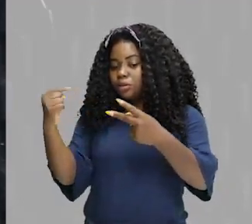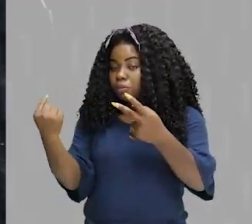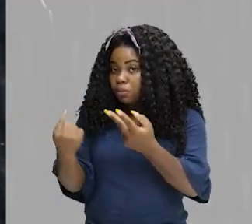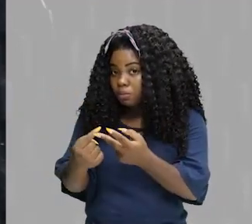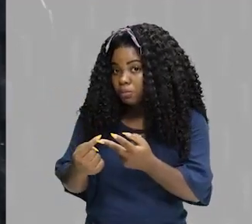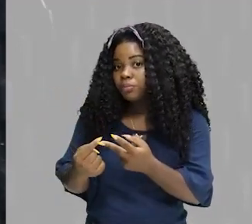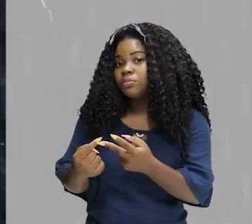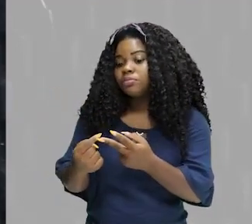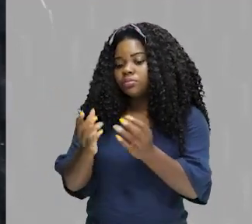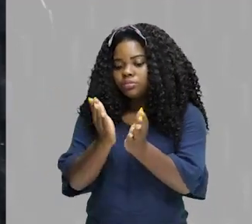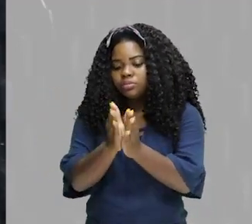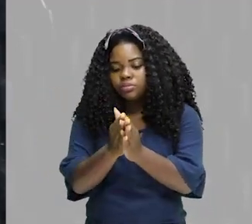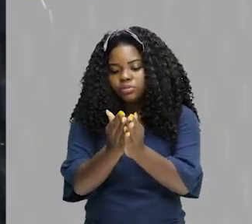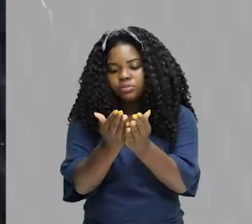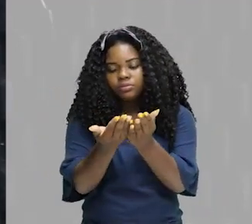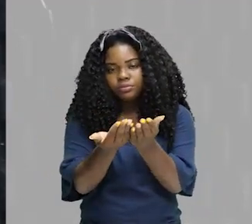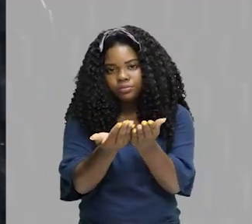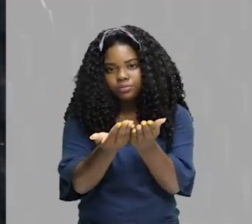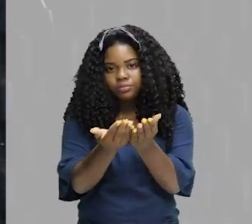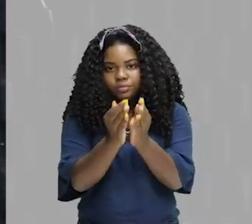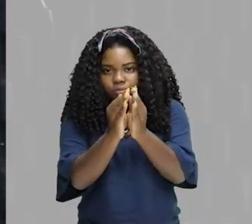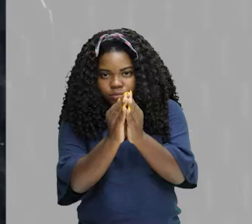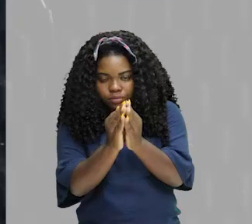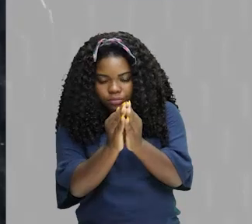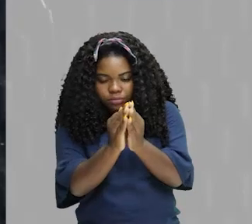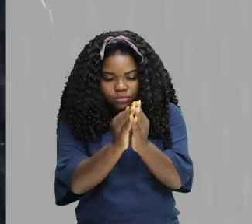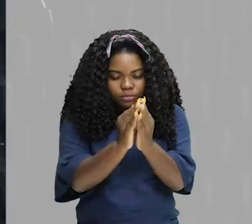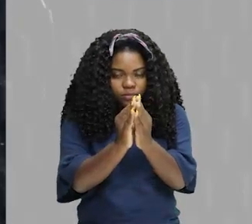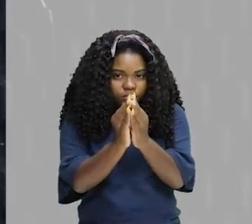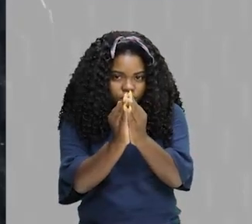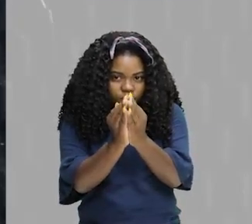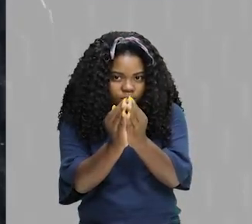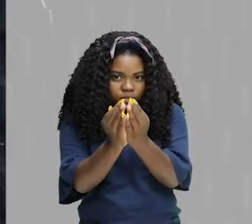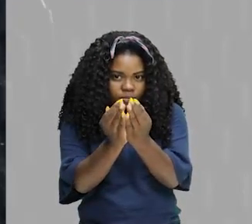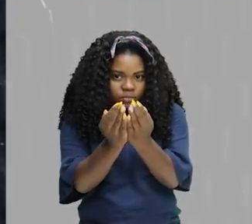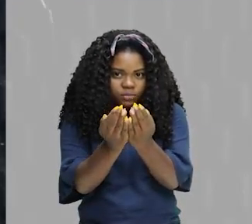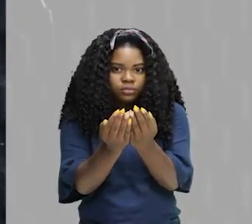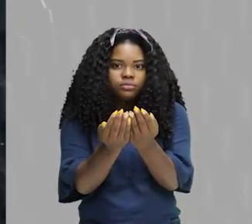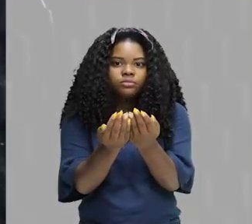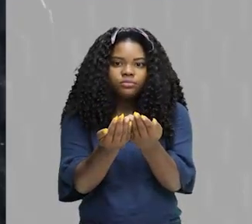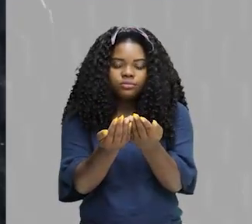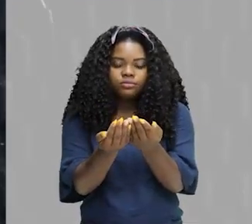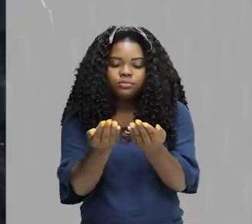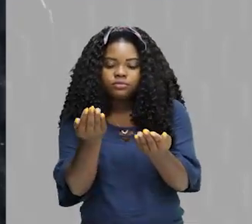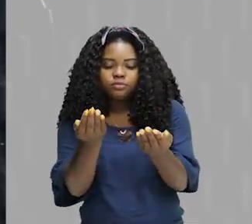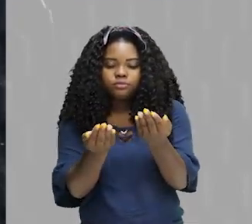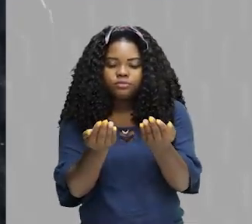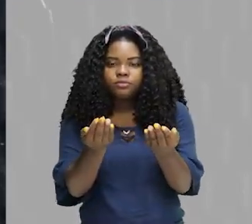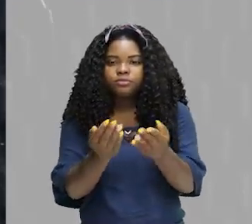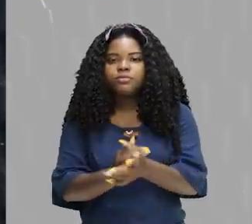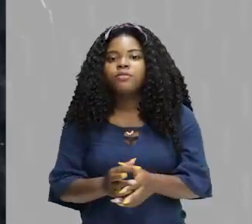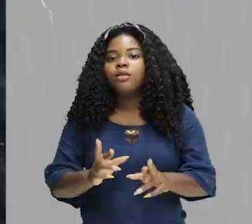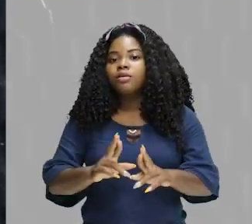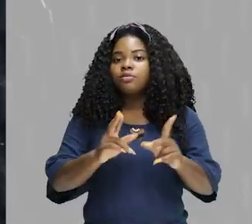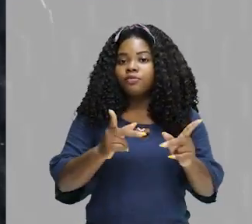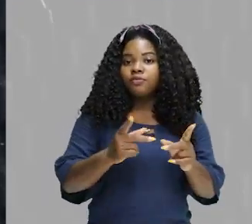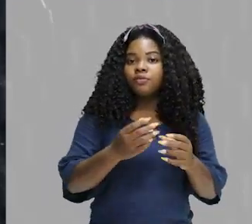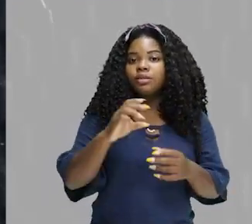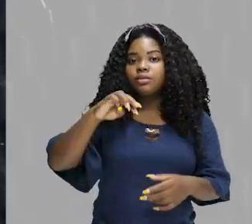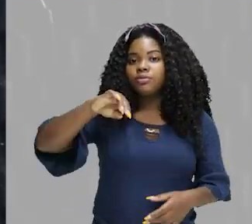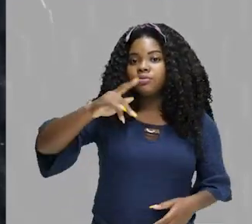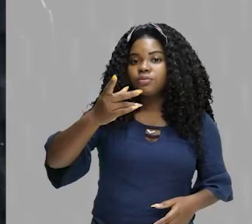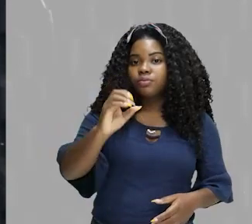cotilédones que vai se abrir, né? Ele era fechadinho, vai ficar aberto assim, um cotilédone de cada lado. Diferente do milho, que só